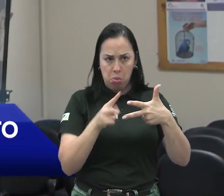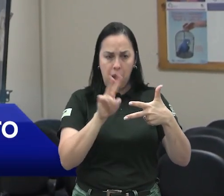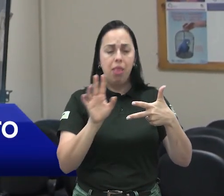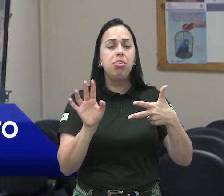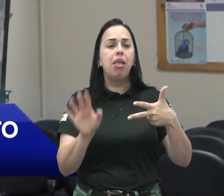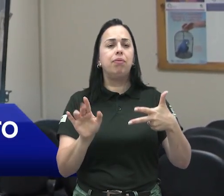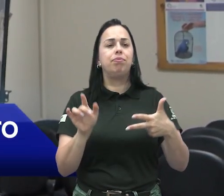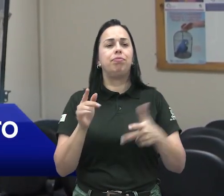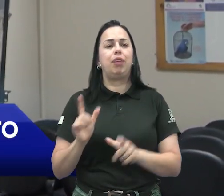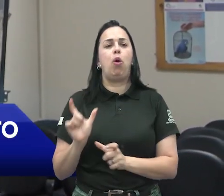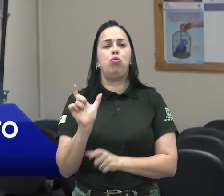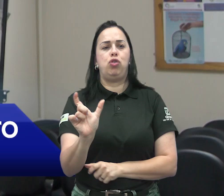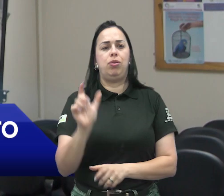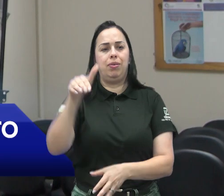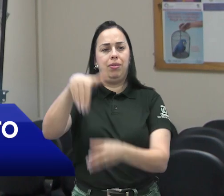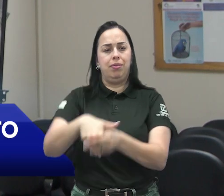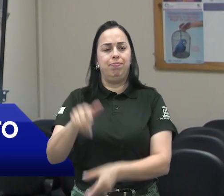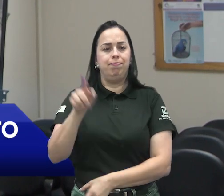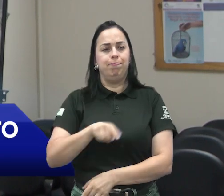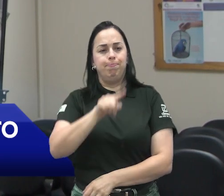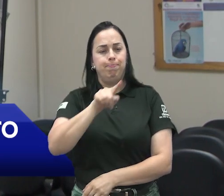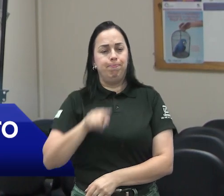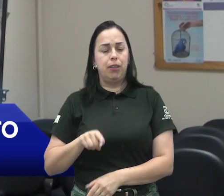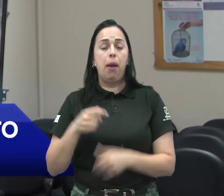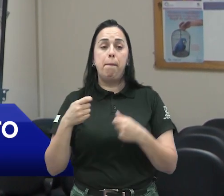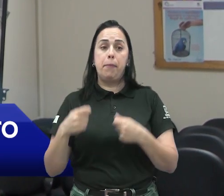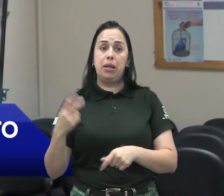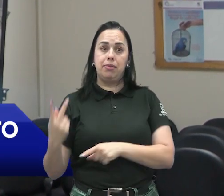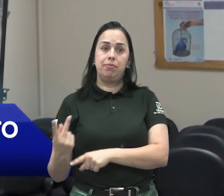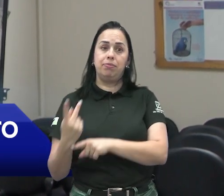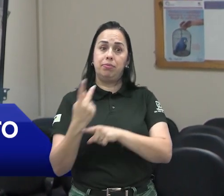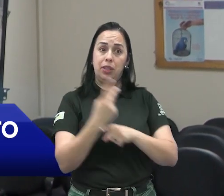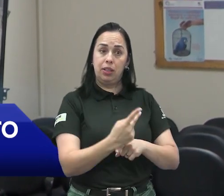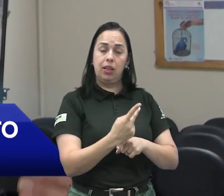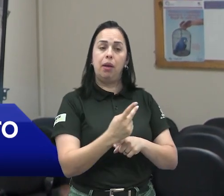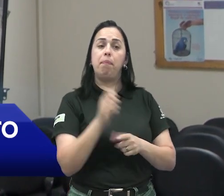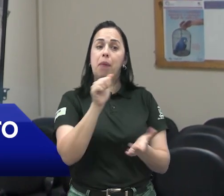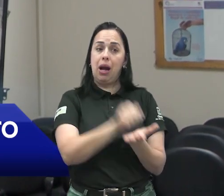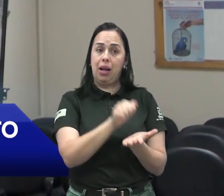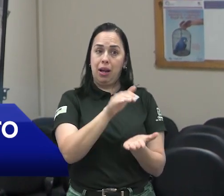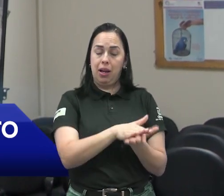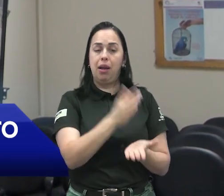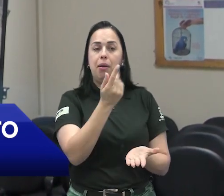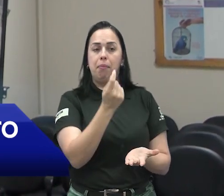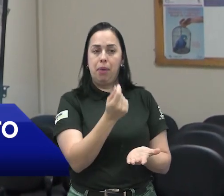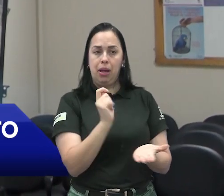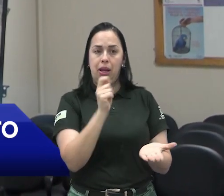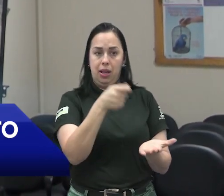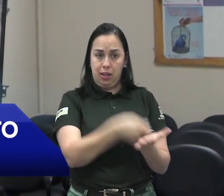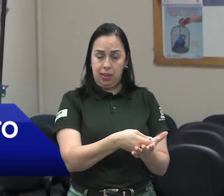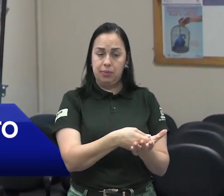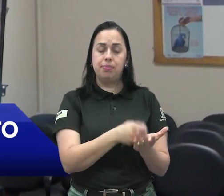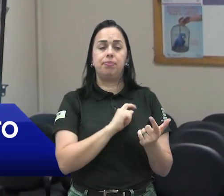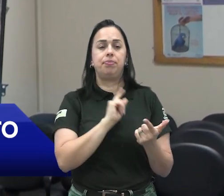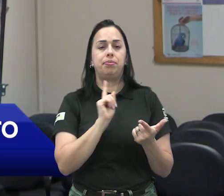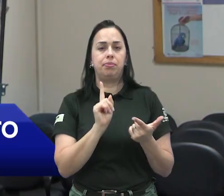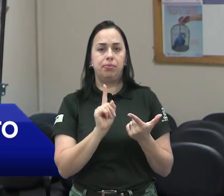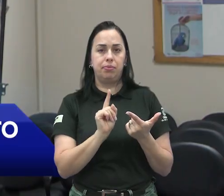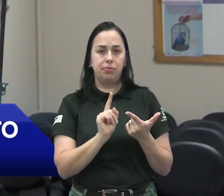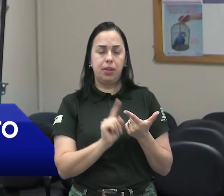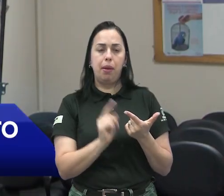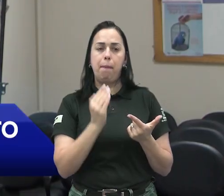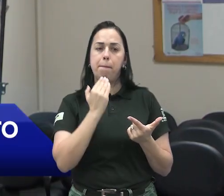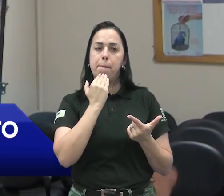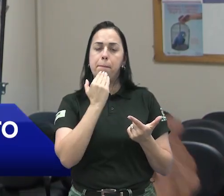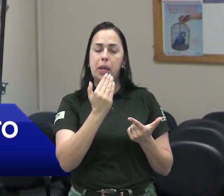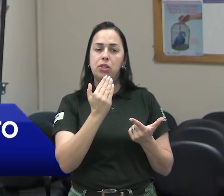turnos de 24, eles estão com o título cancelado. E aí eles precisam regularizar a multa, né, fazer o pagamento da